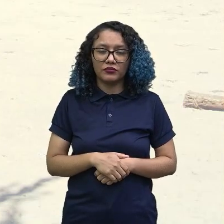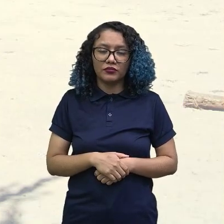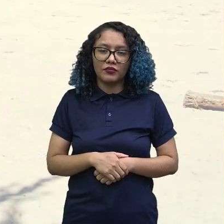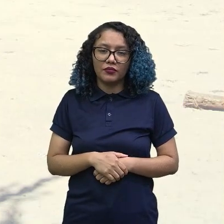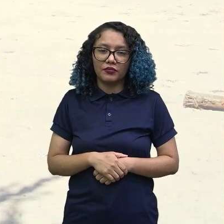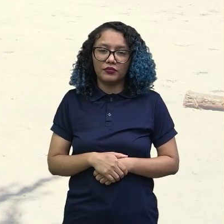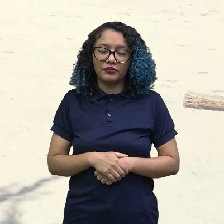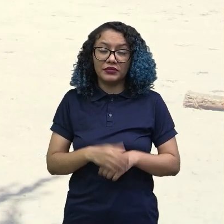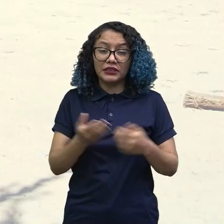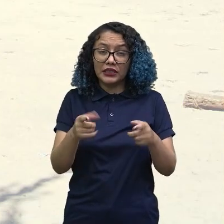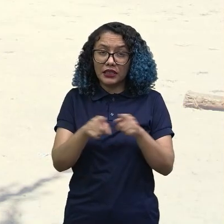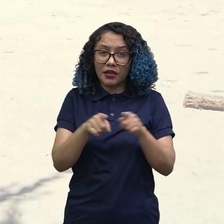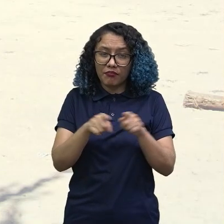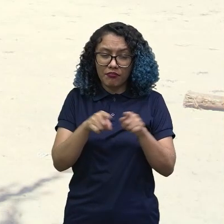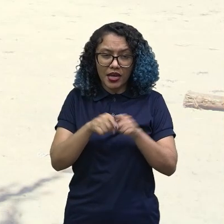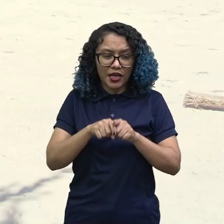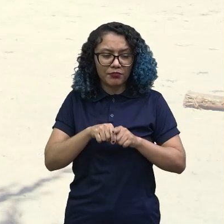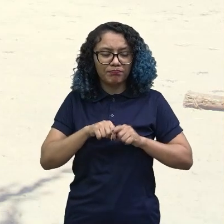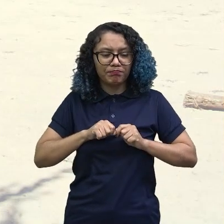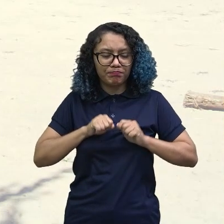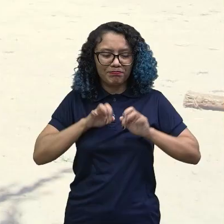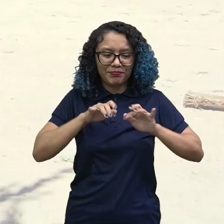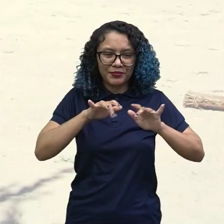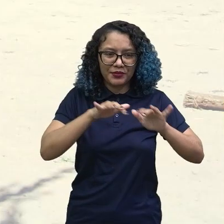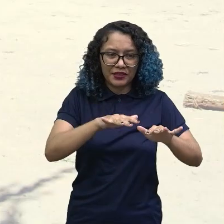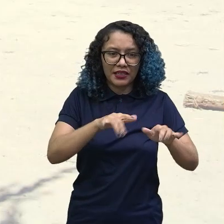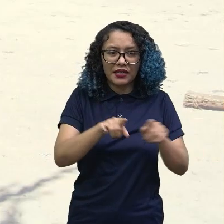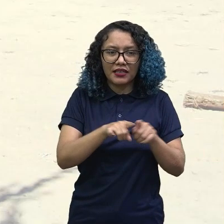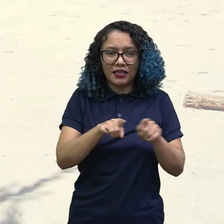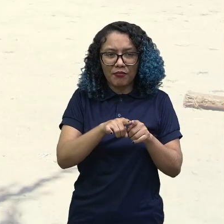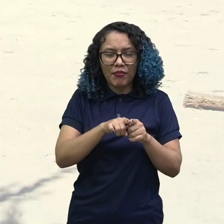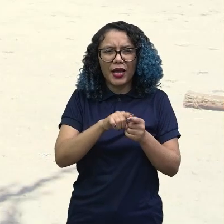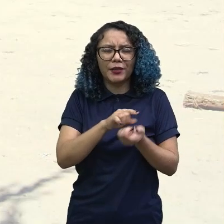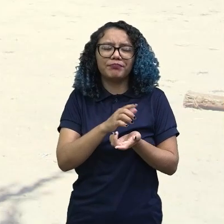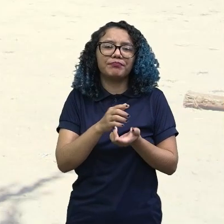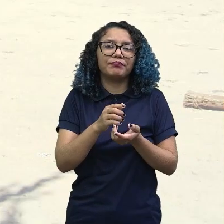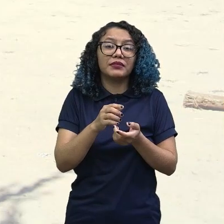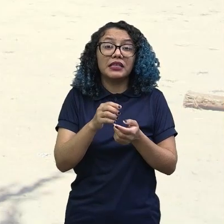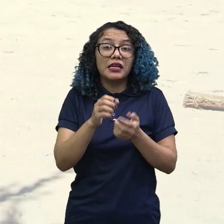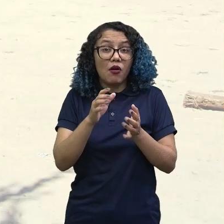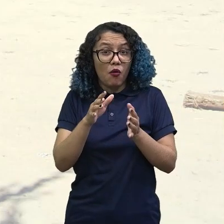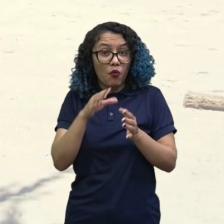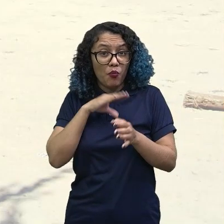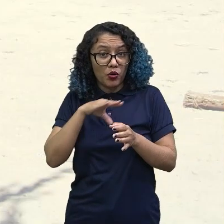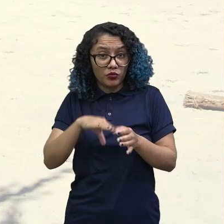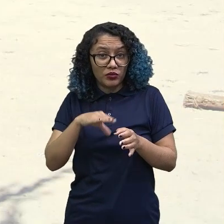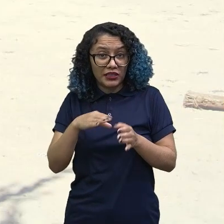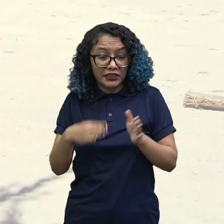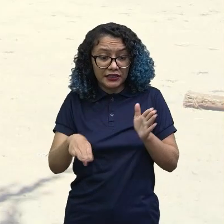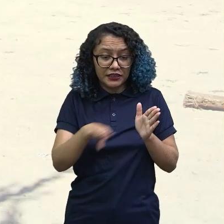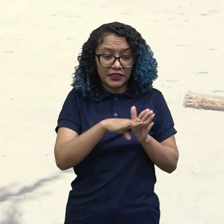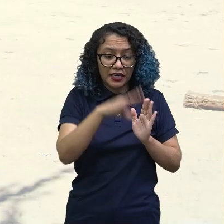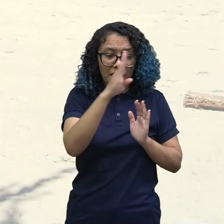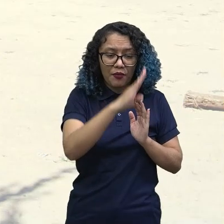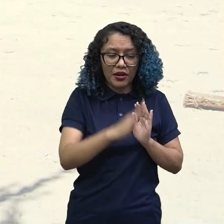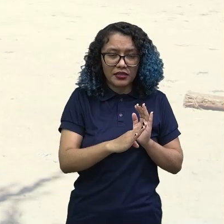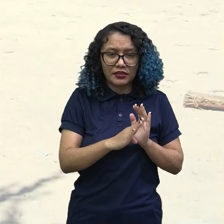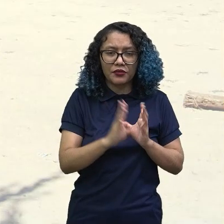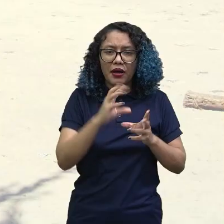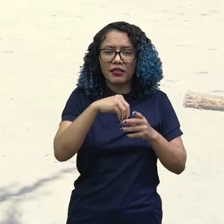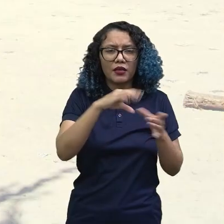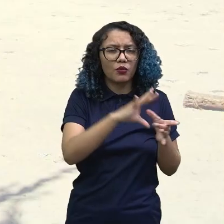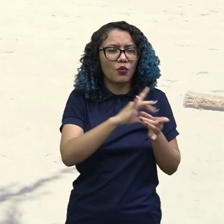de vida indígena. A gente precisa lembrar que quando os portugueses chegam ao território brasileiro, eles estão inseridos